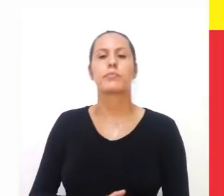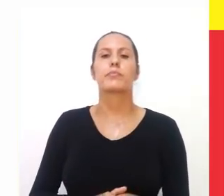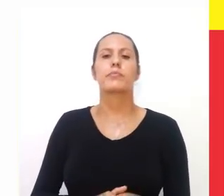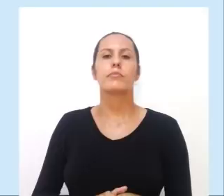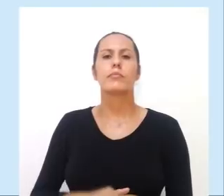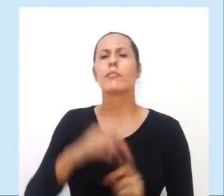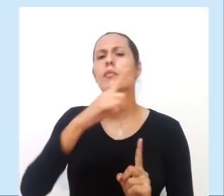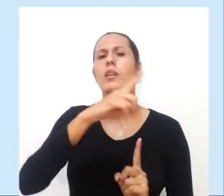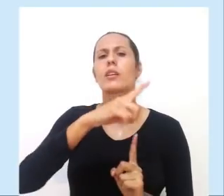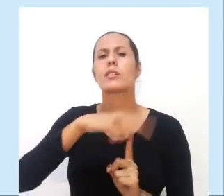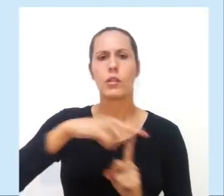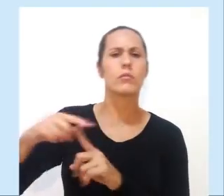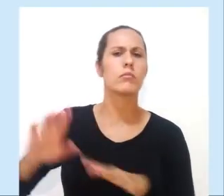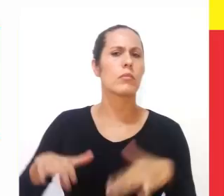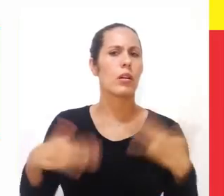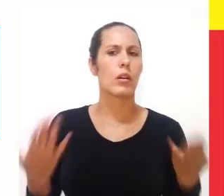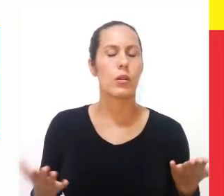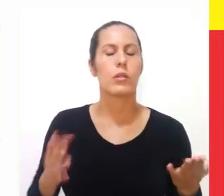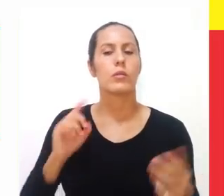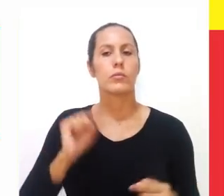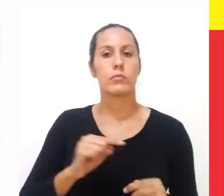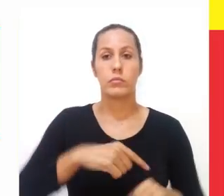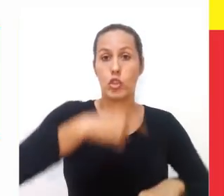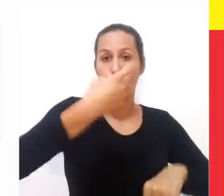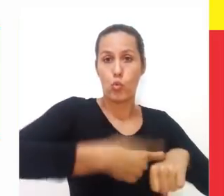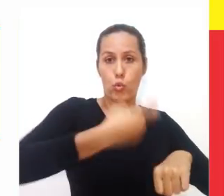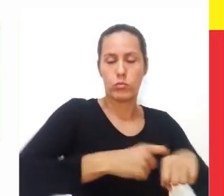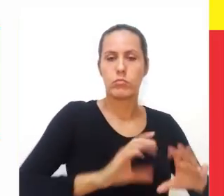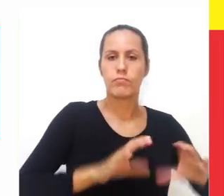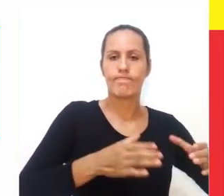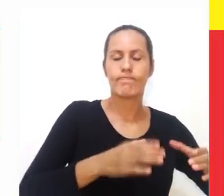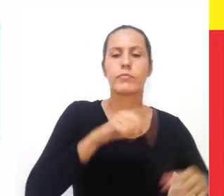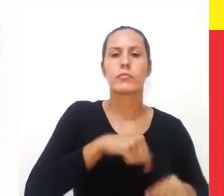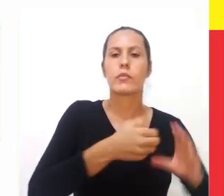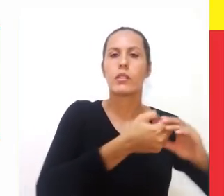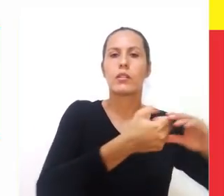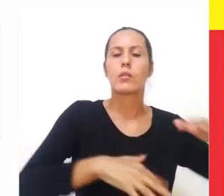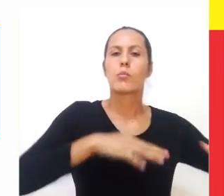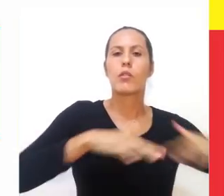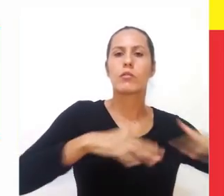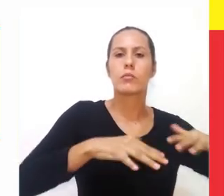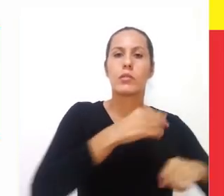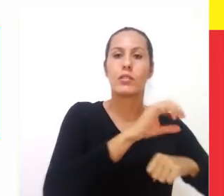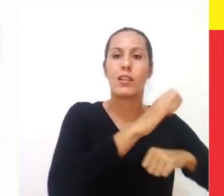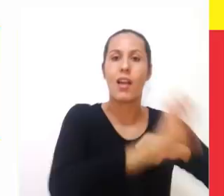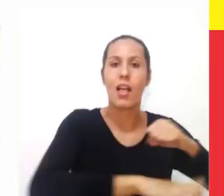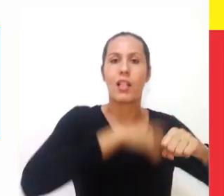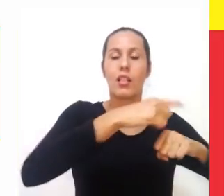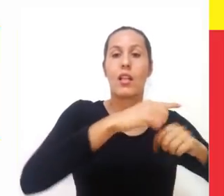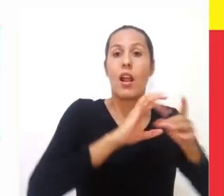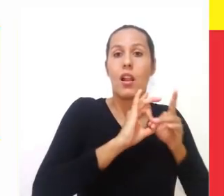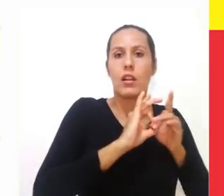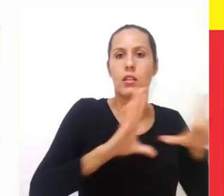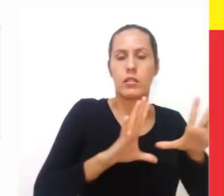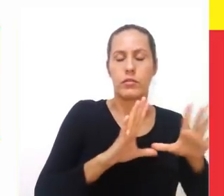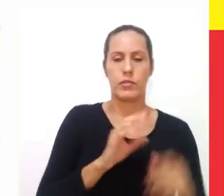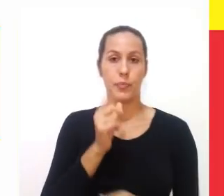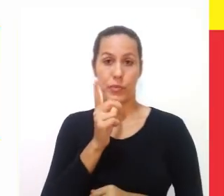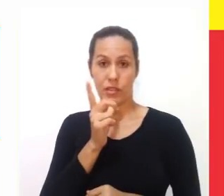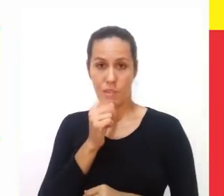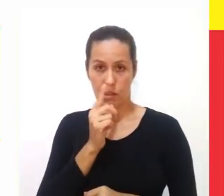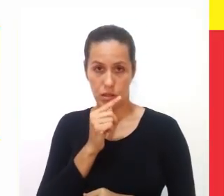azul. Tipos de condutores. Sólidos, caracterizado pelo movimento dos elétrons livres.